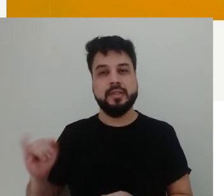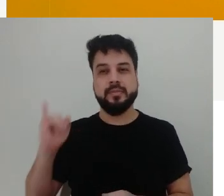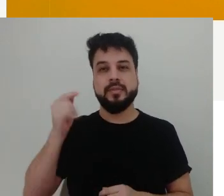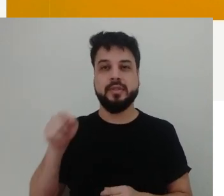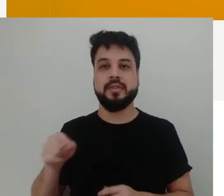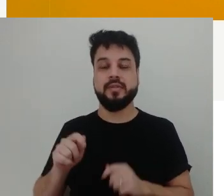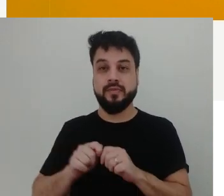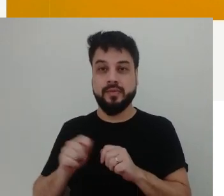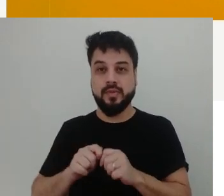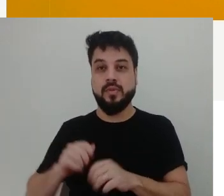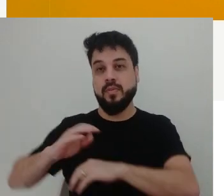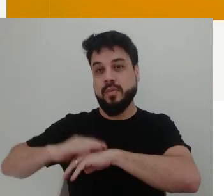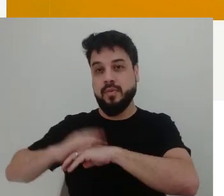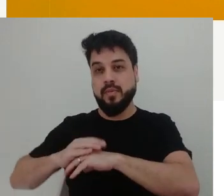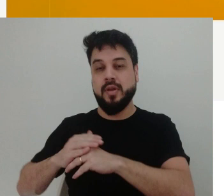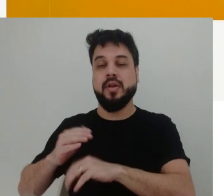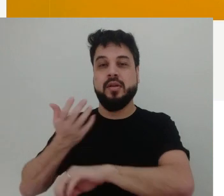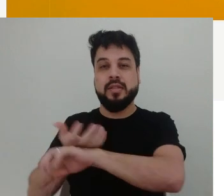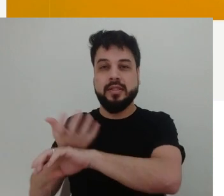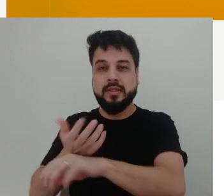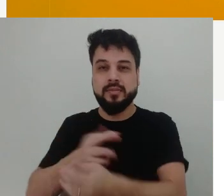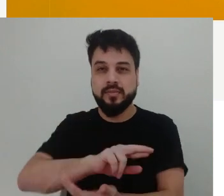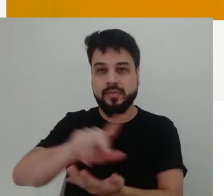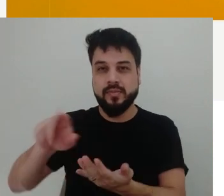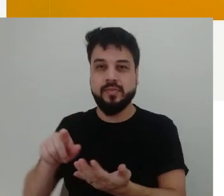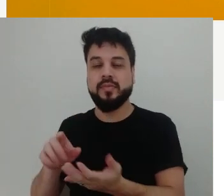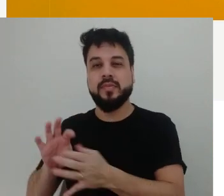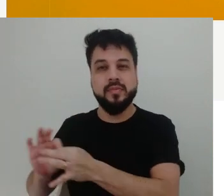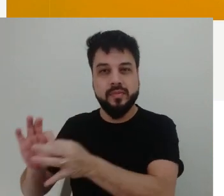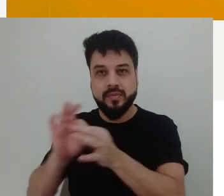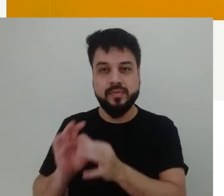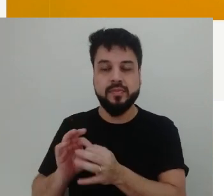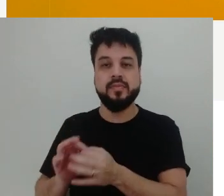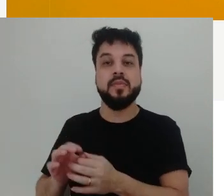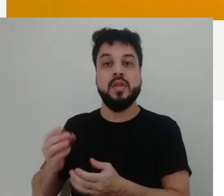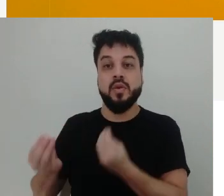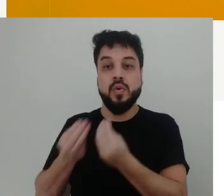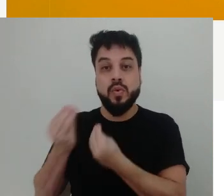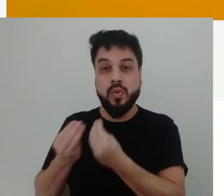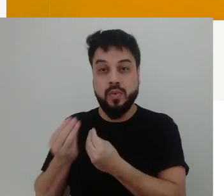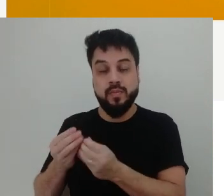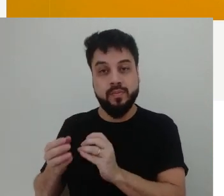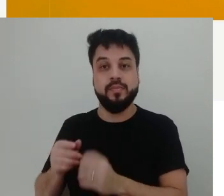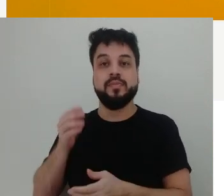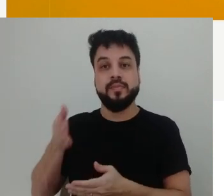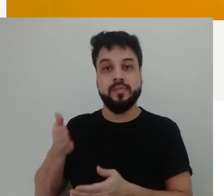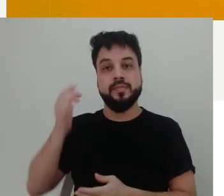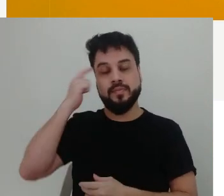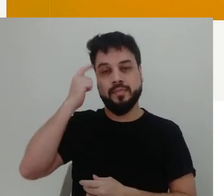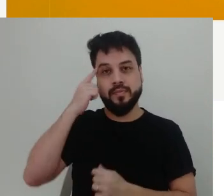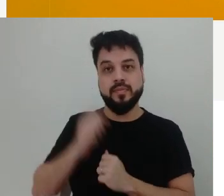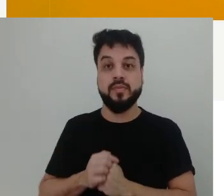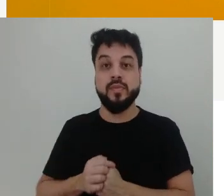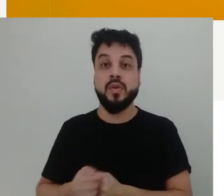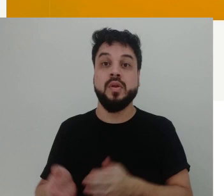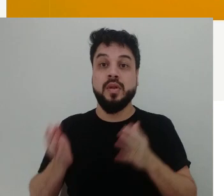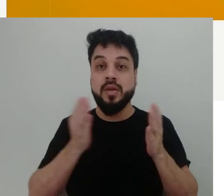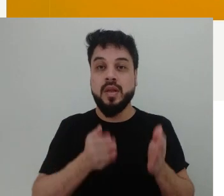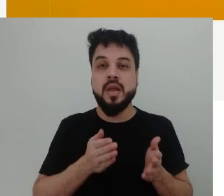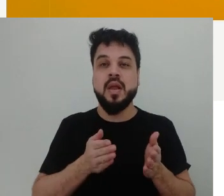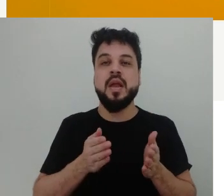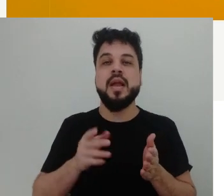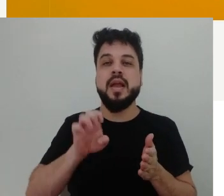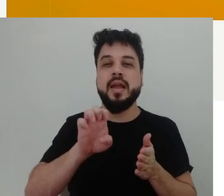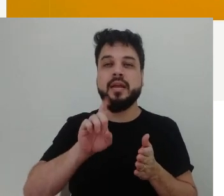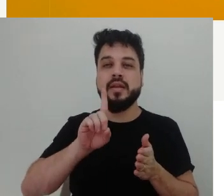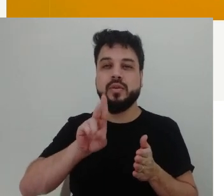também de articulação, foi um verbo que você usou, além da contaminação, né? Quer dizer, essa articulação